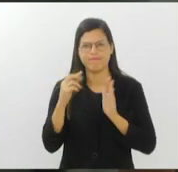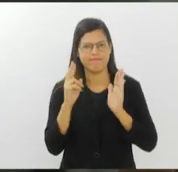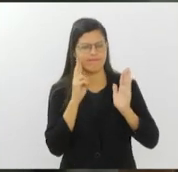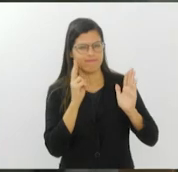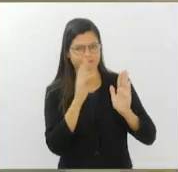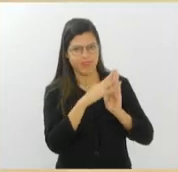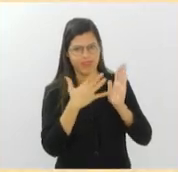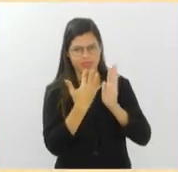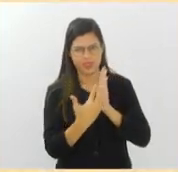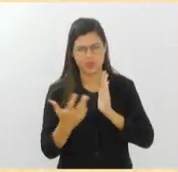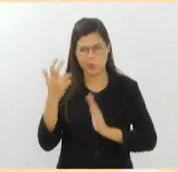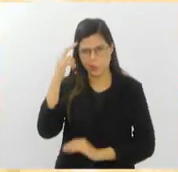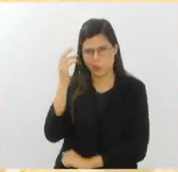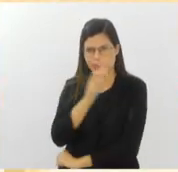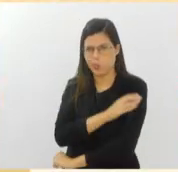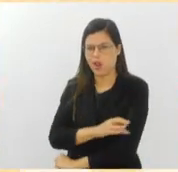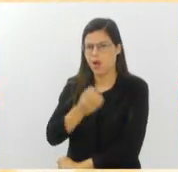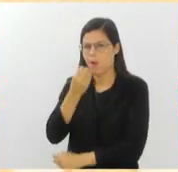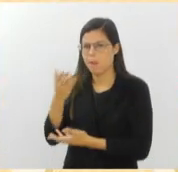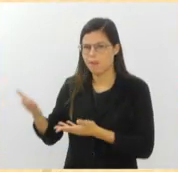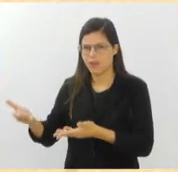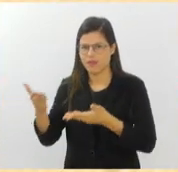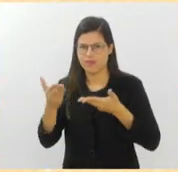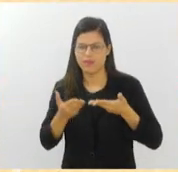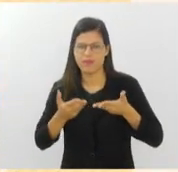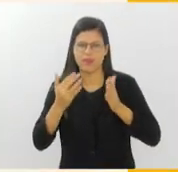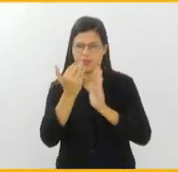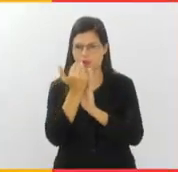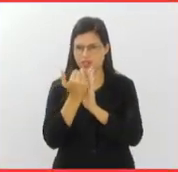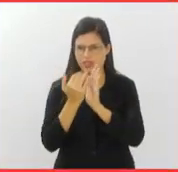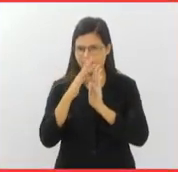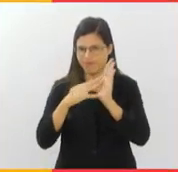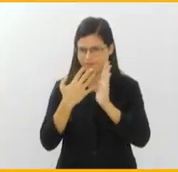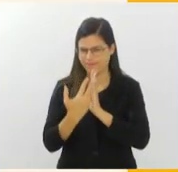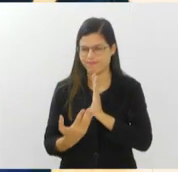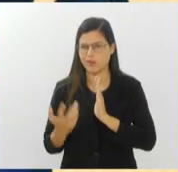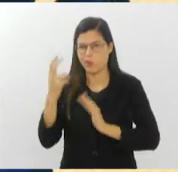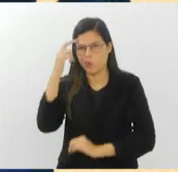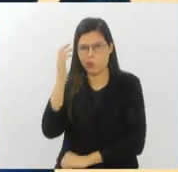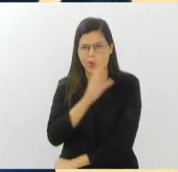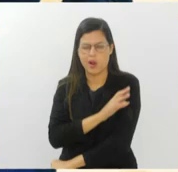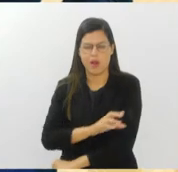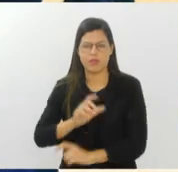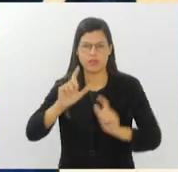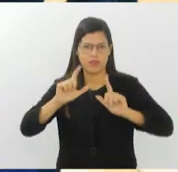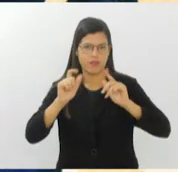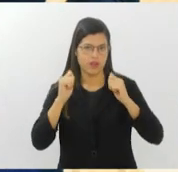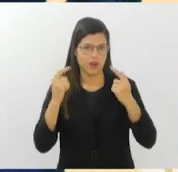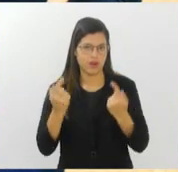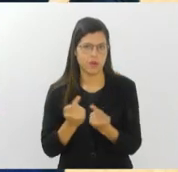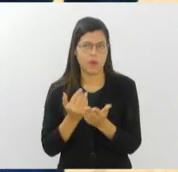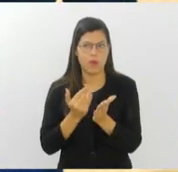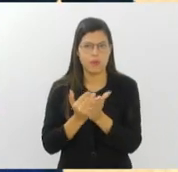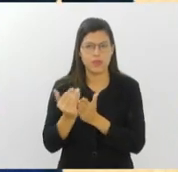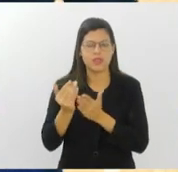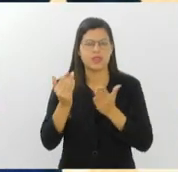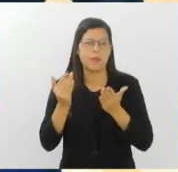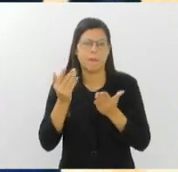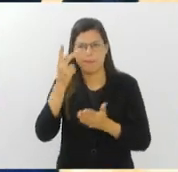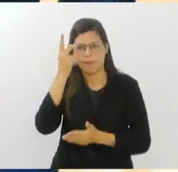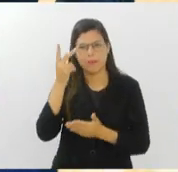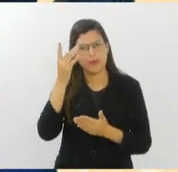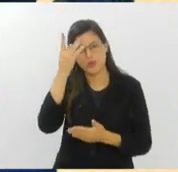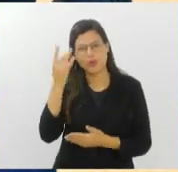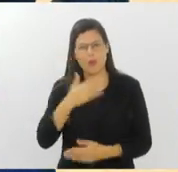Cultural. Bem-vindos a mais uma Agenda Cultural da TV Alerj. Começamos hoje com uma notícia para quem gosta de teatro.